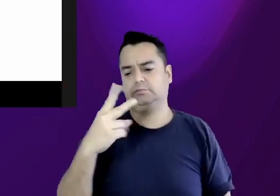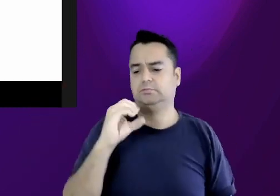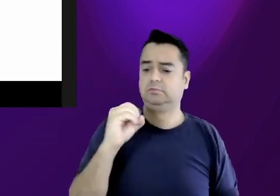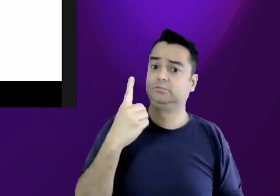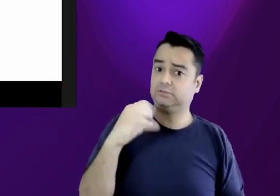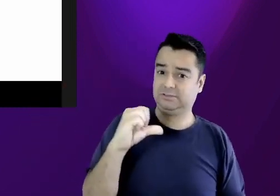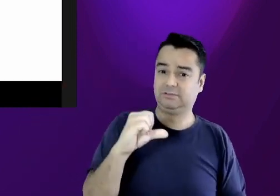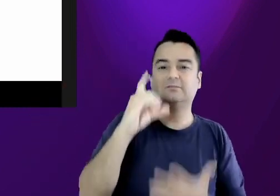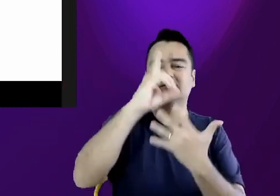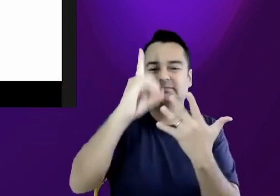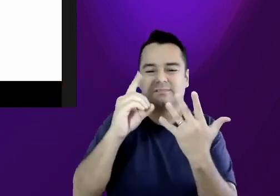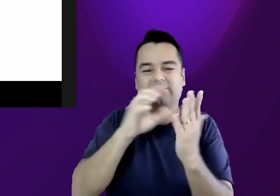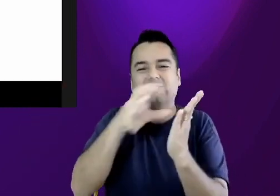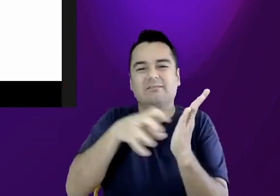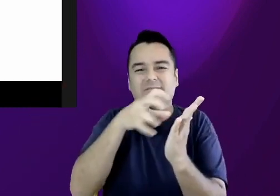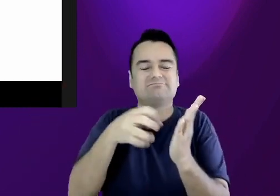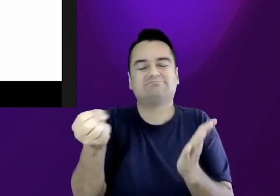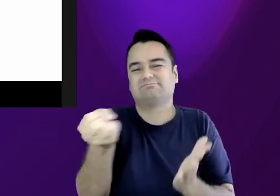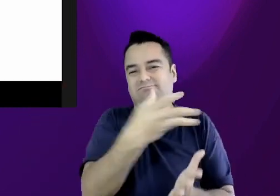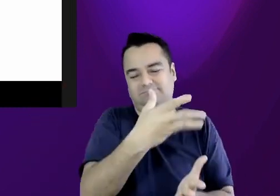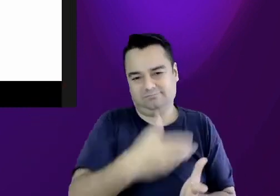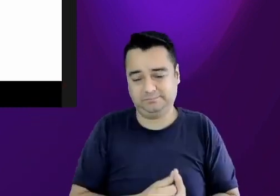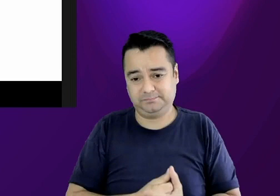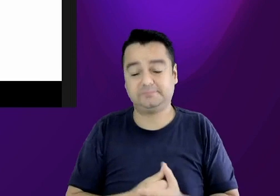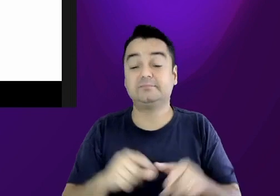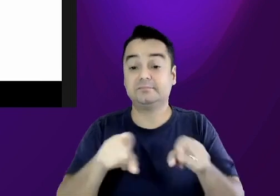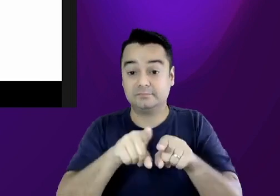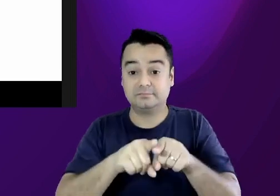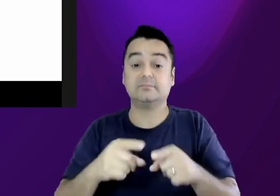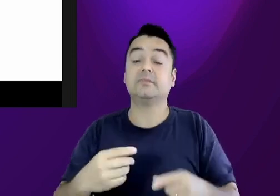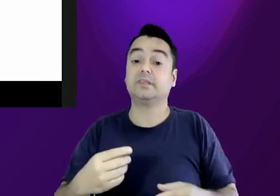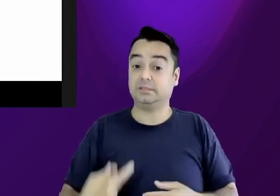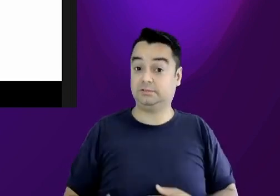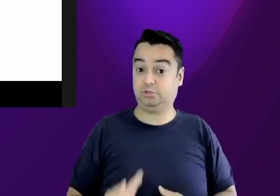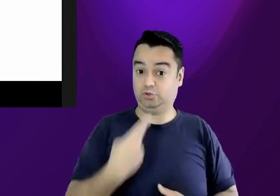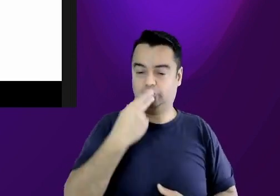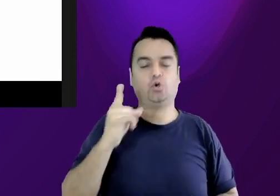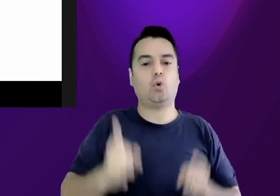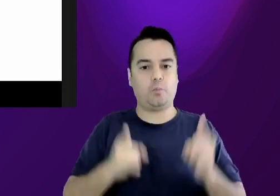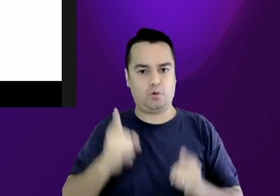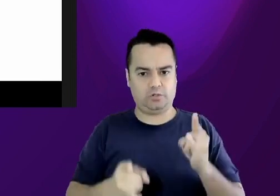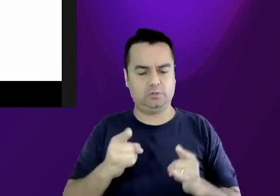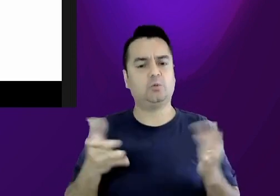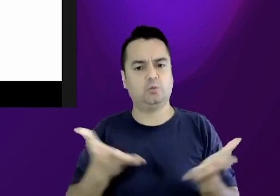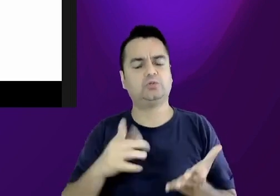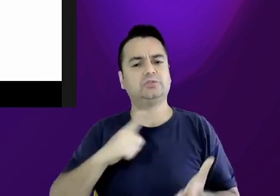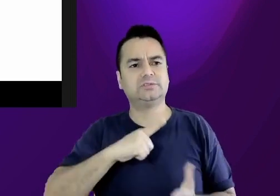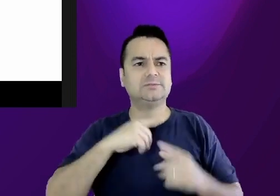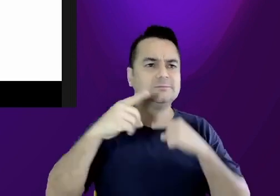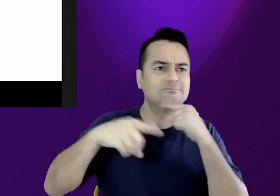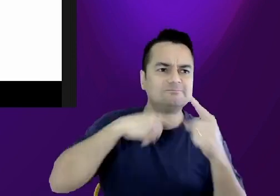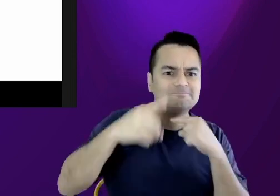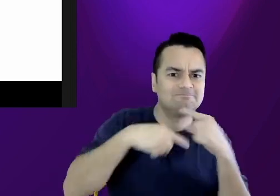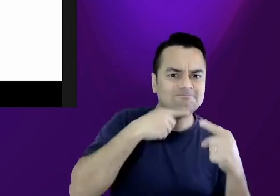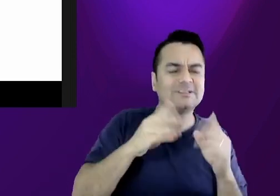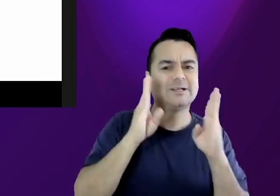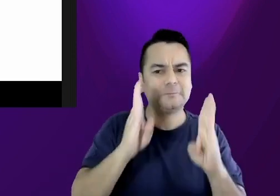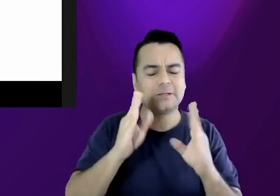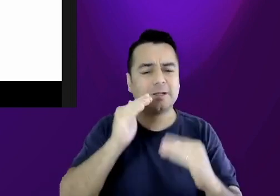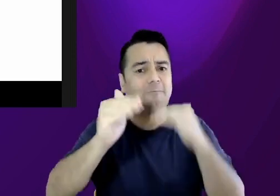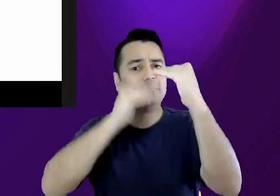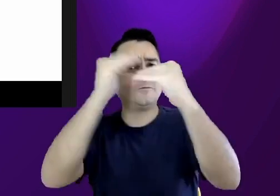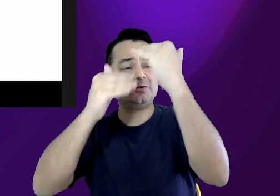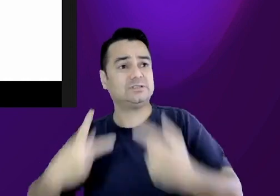em paralelo a isso, como surgiu a cirurgia robótica. E hoje nós temos a dúvida se ela é de fato uma parte da evolução da